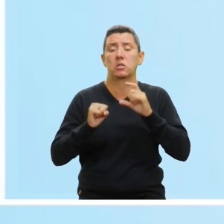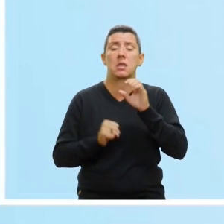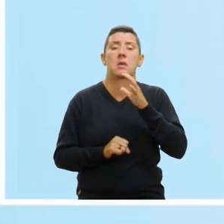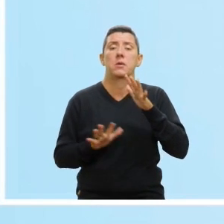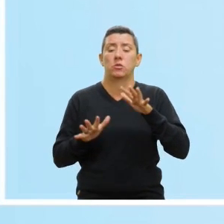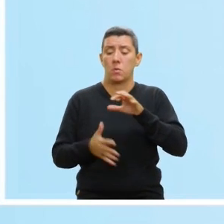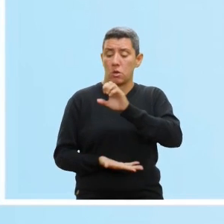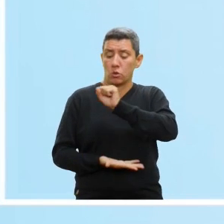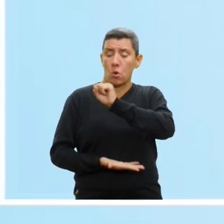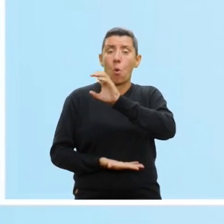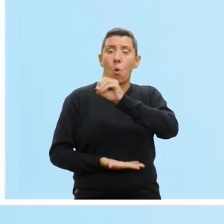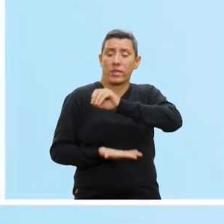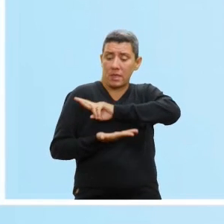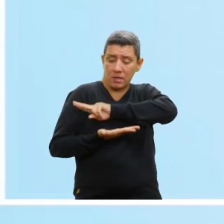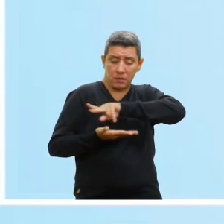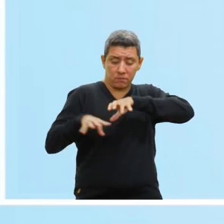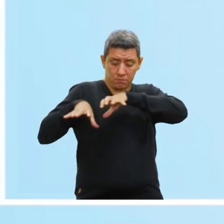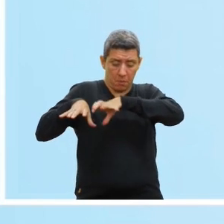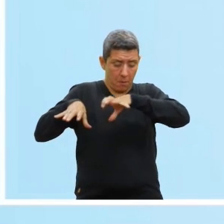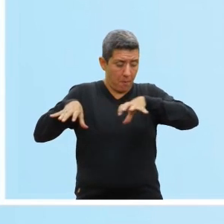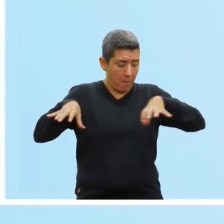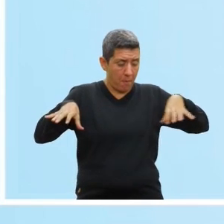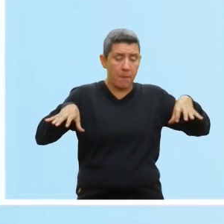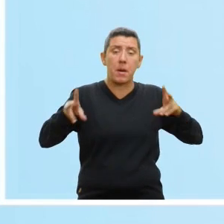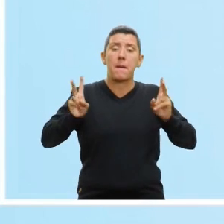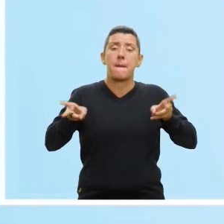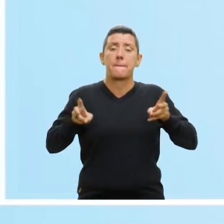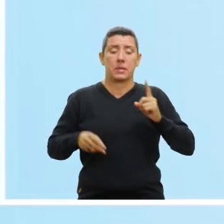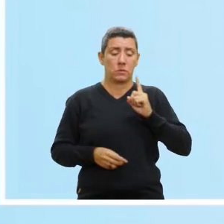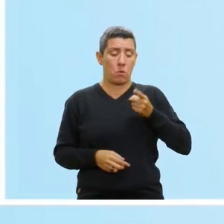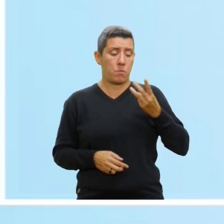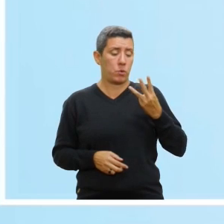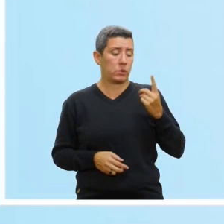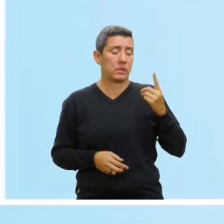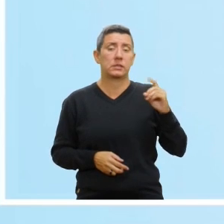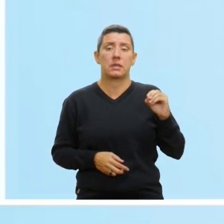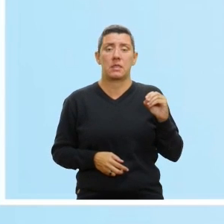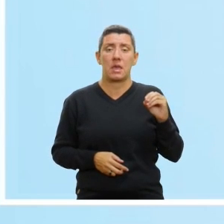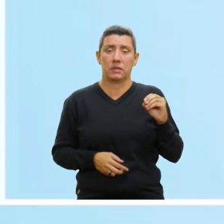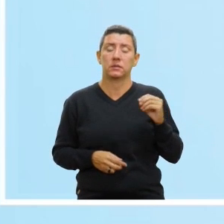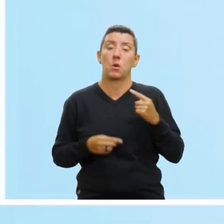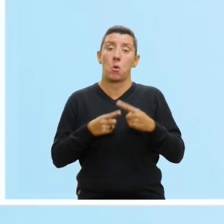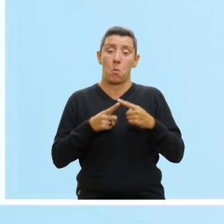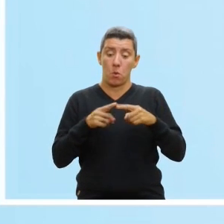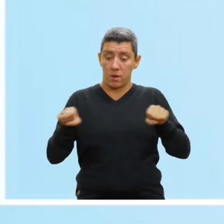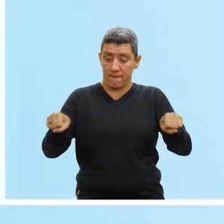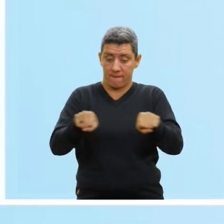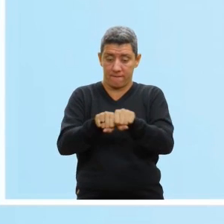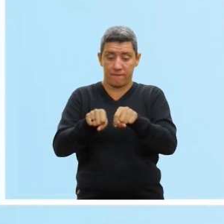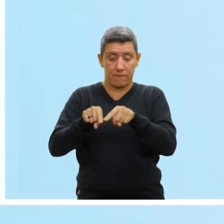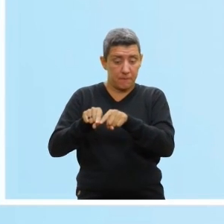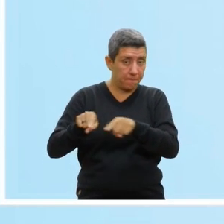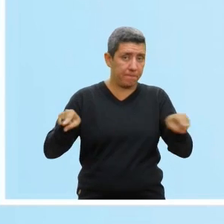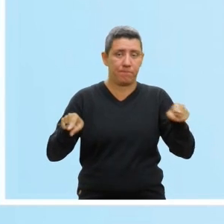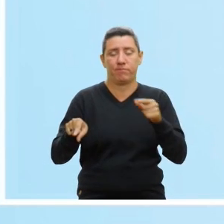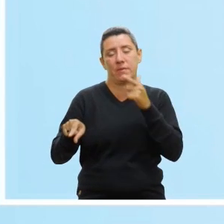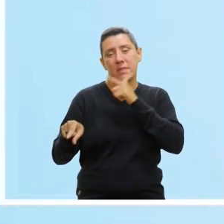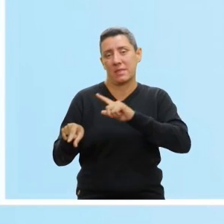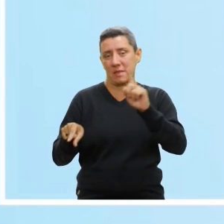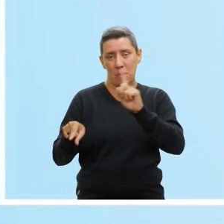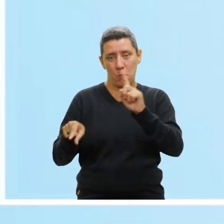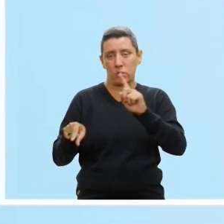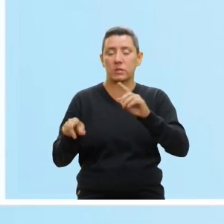com a mesma frequência, no 1310. Você não pode colocar tudo isso numa fibra porque não vai funcionar. Então, o que a gente precisa fazer